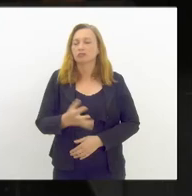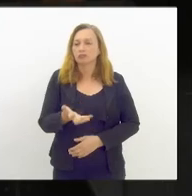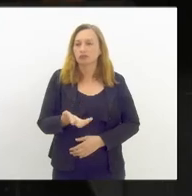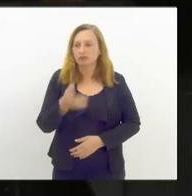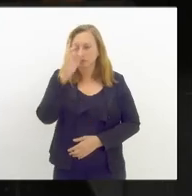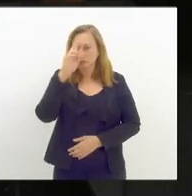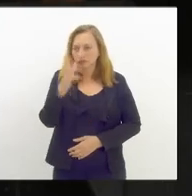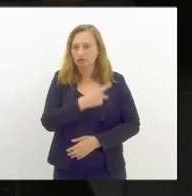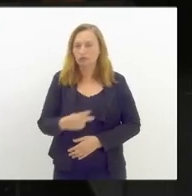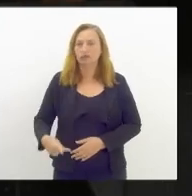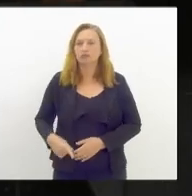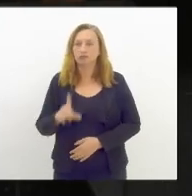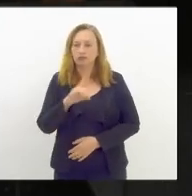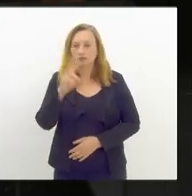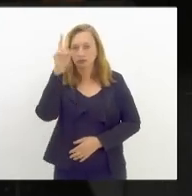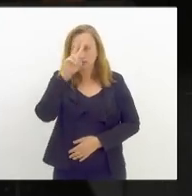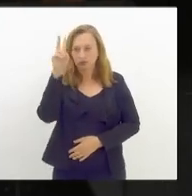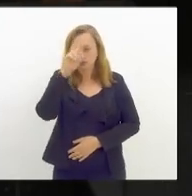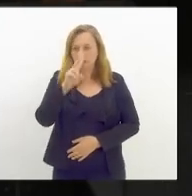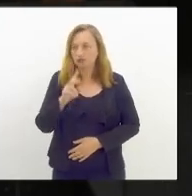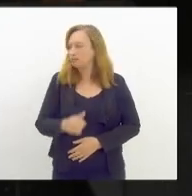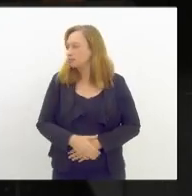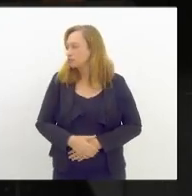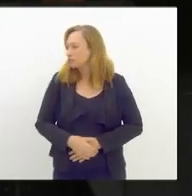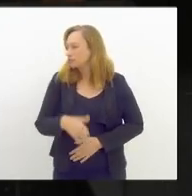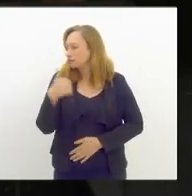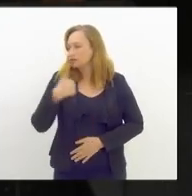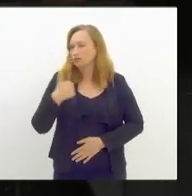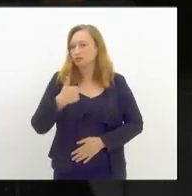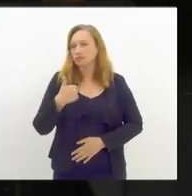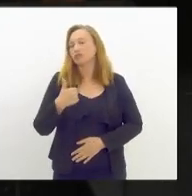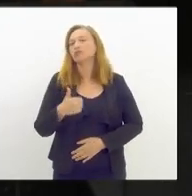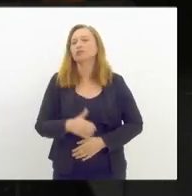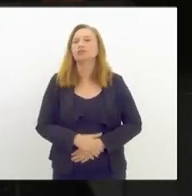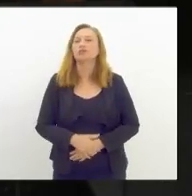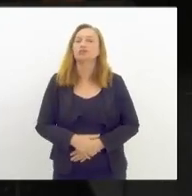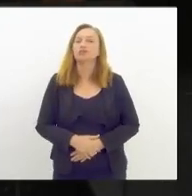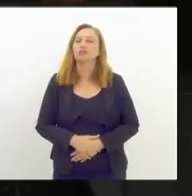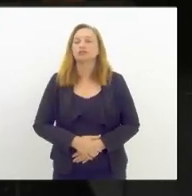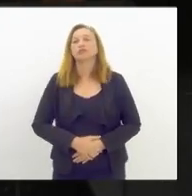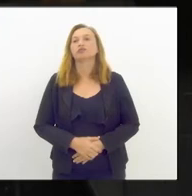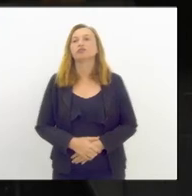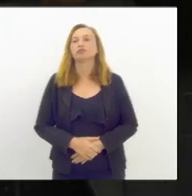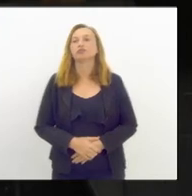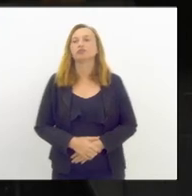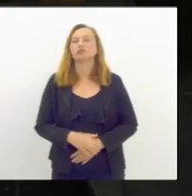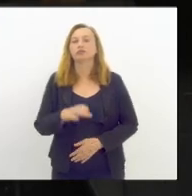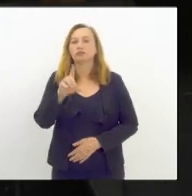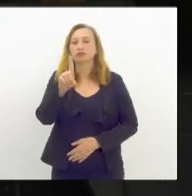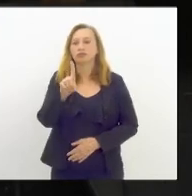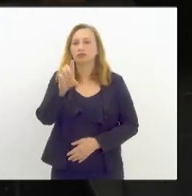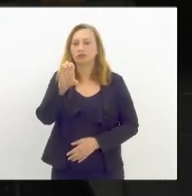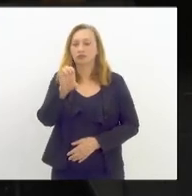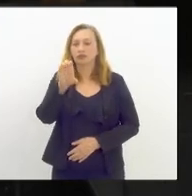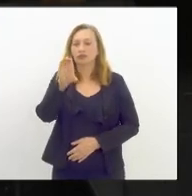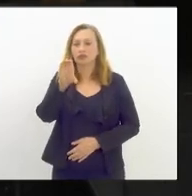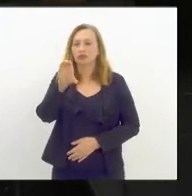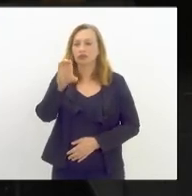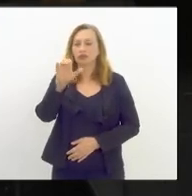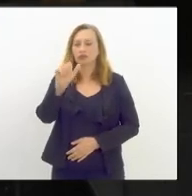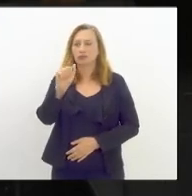lembrar que o primeiro mandamento o primeiro item do decálogo foi